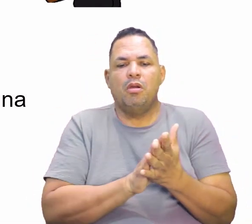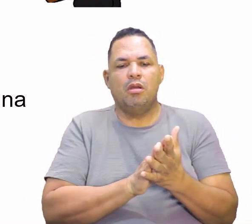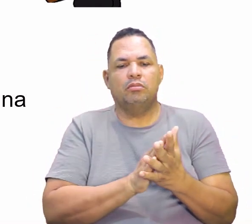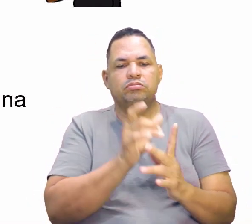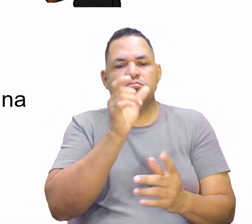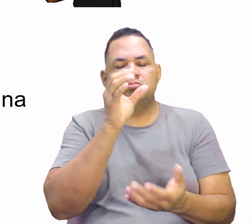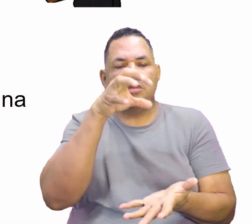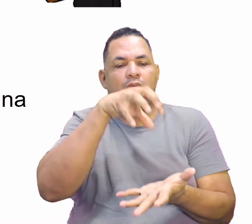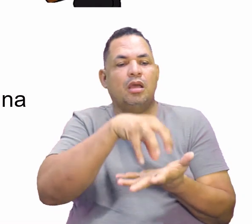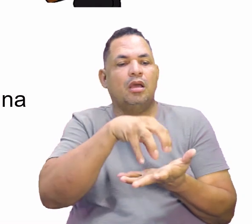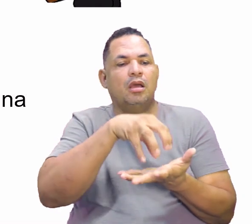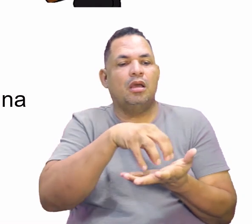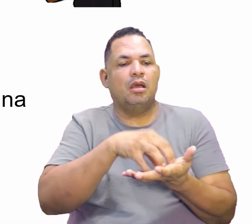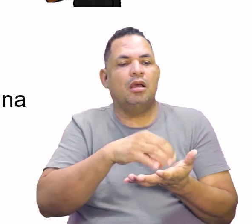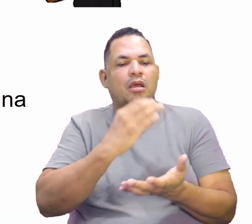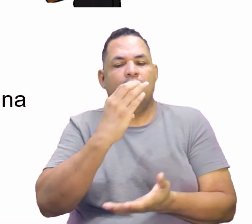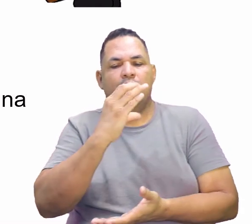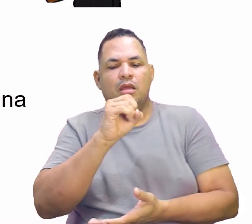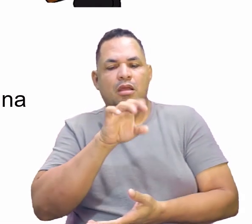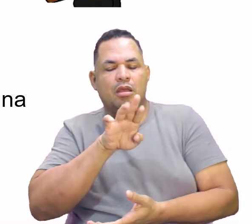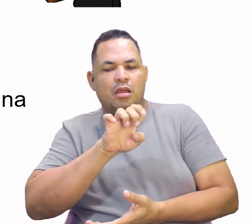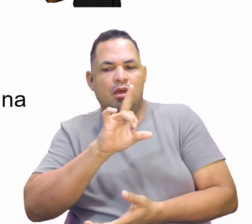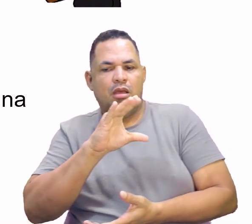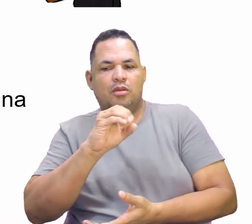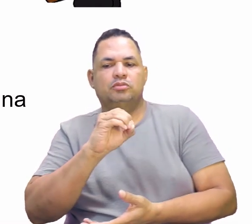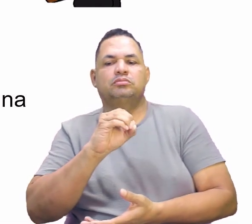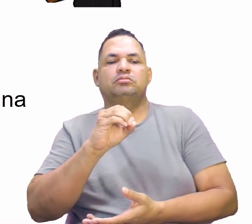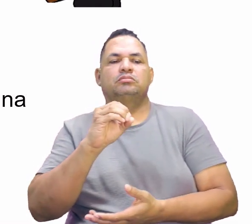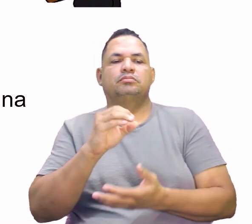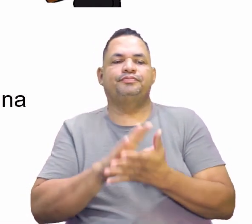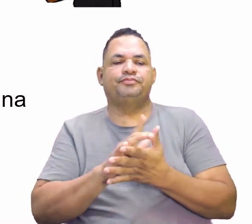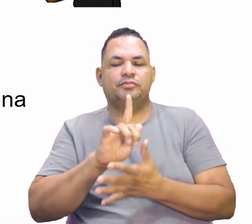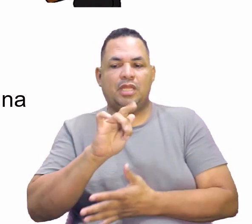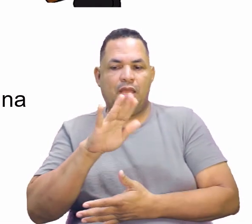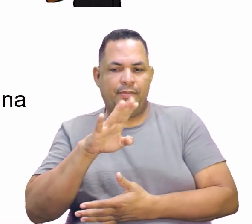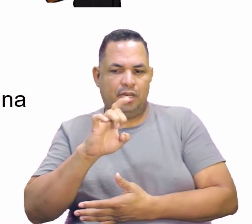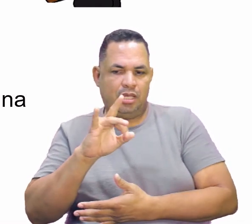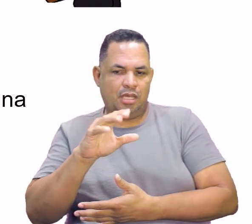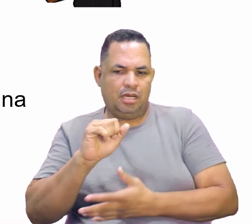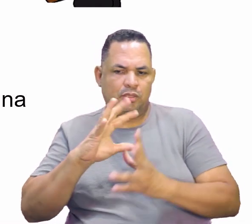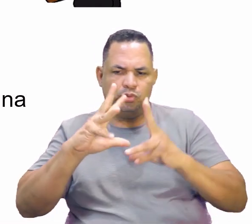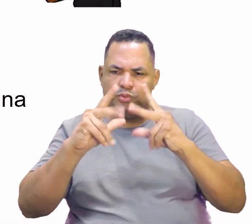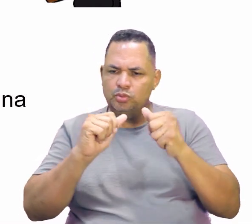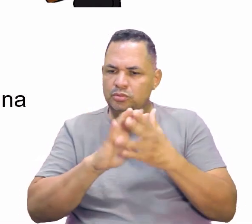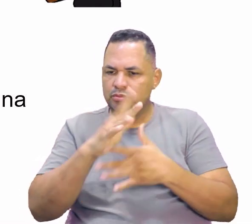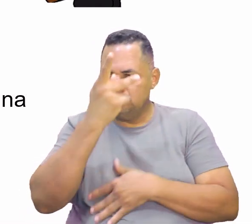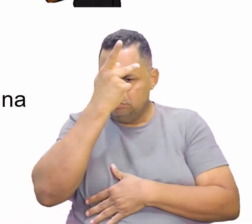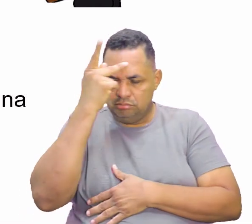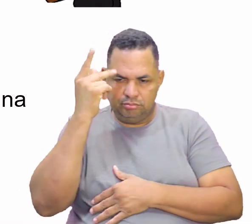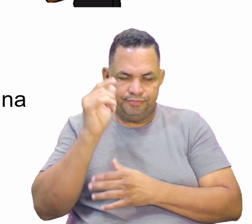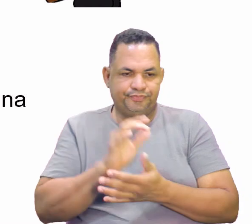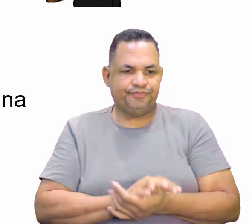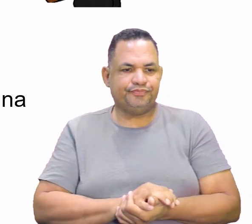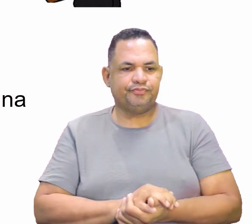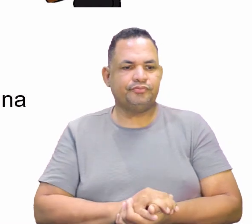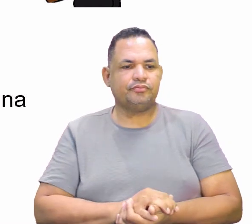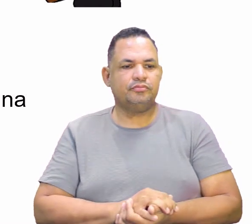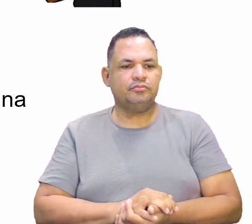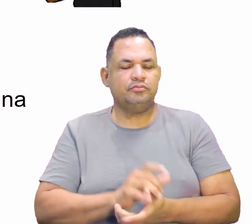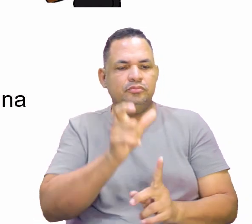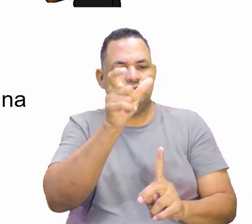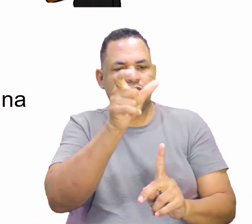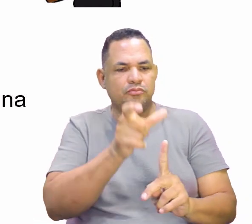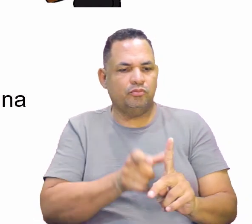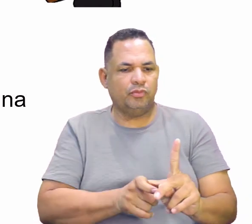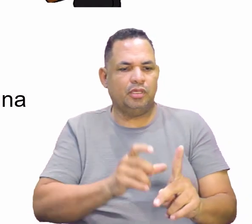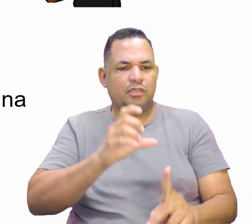núcleos? Carlos, Alessandra e Márcia. Exatamente. E Gabriela também. Então não esqueçam. Sujeito desinencial, terceiro